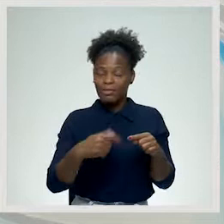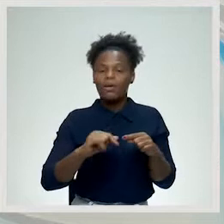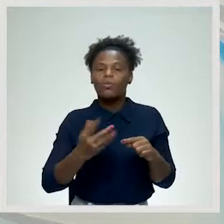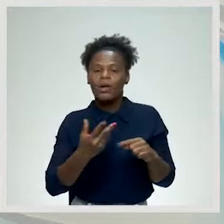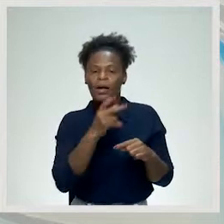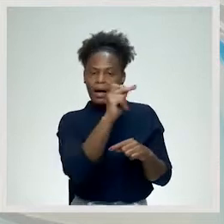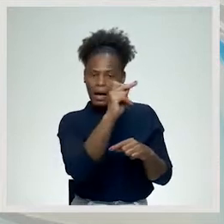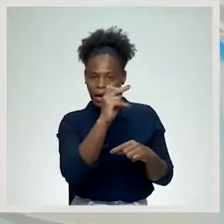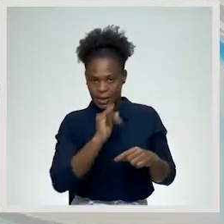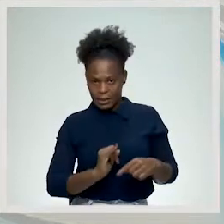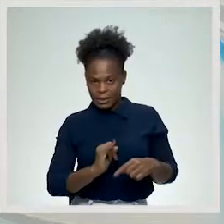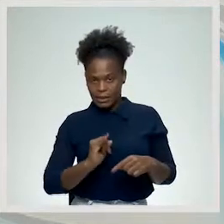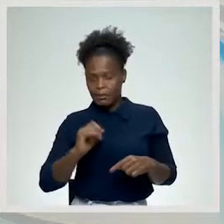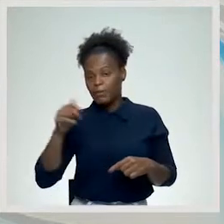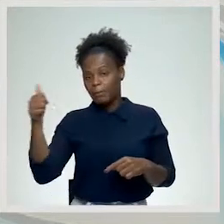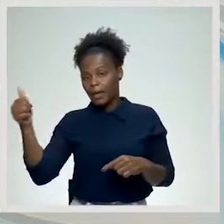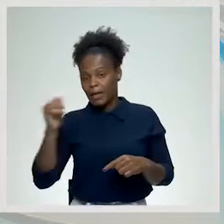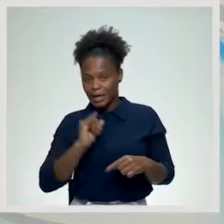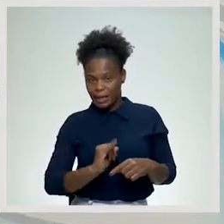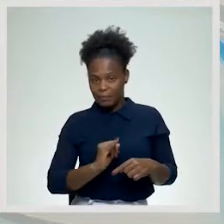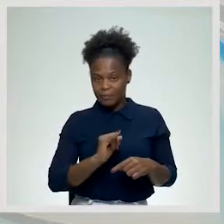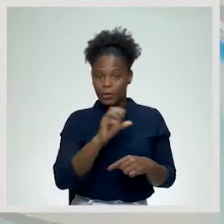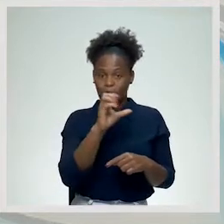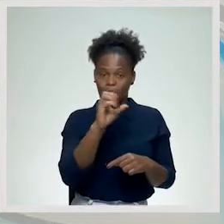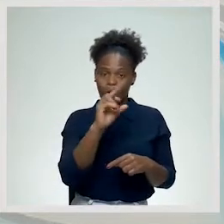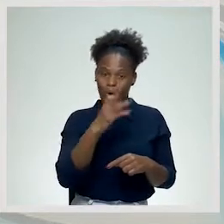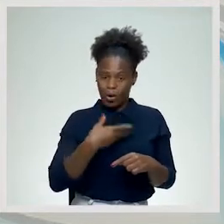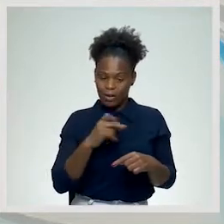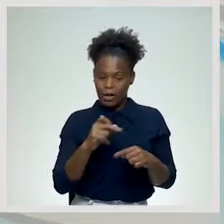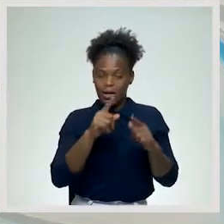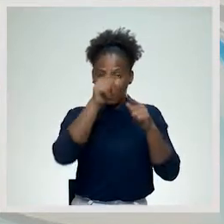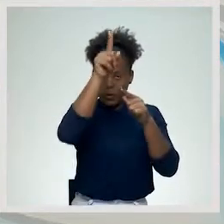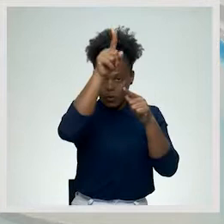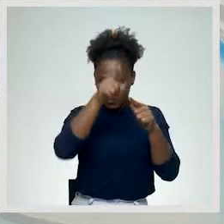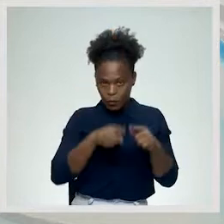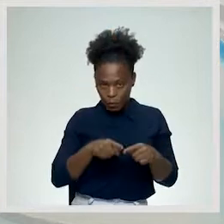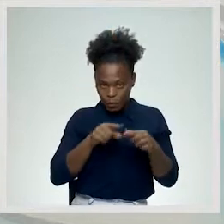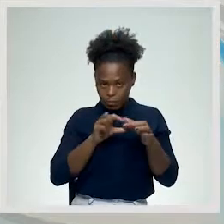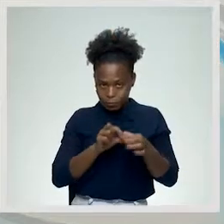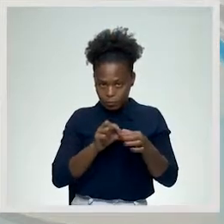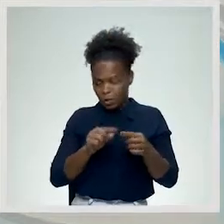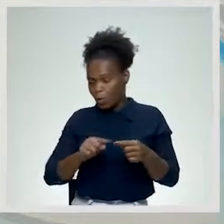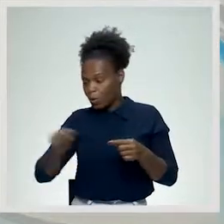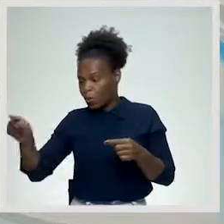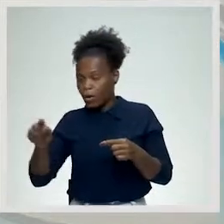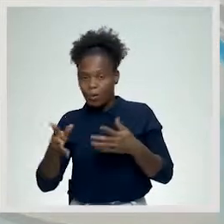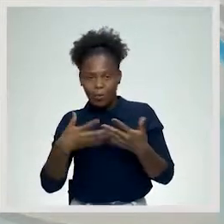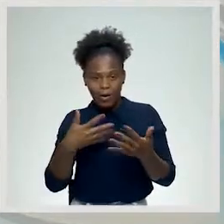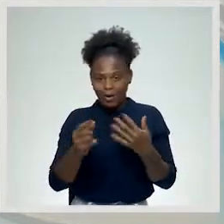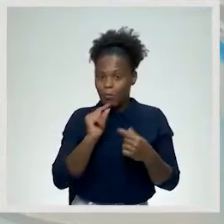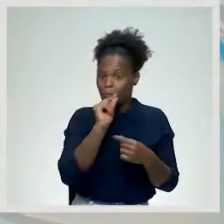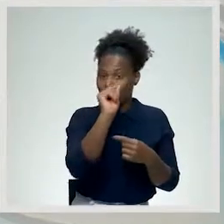BI. Recordando que corda é um segmento de reta que une quaisquer dois pontos de